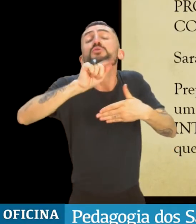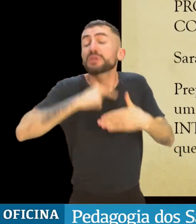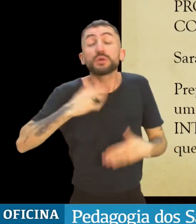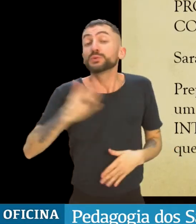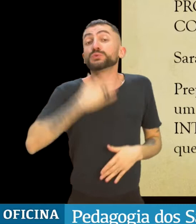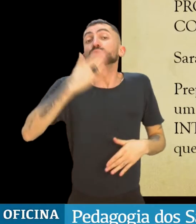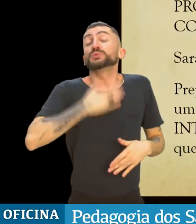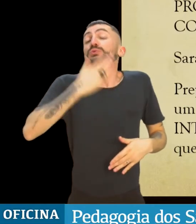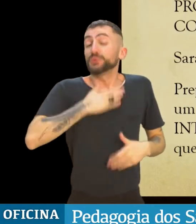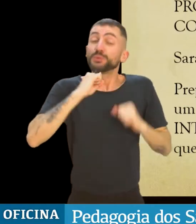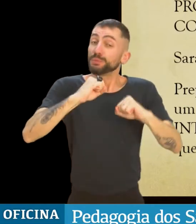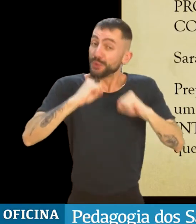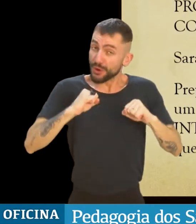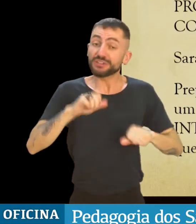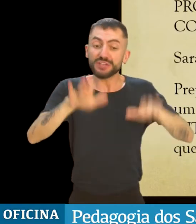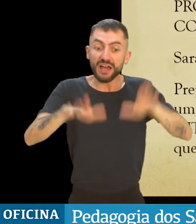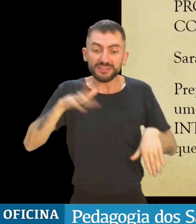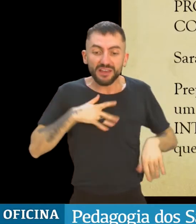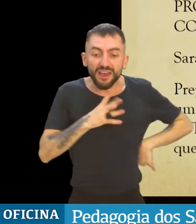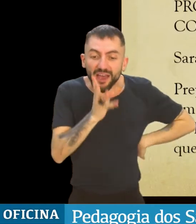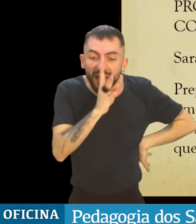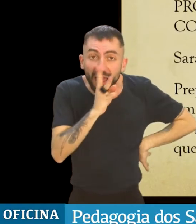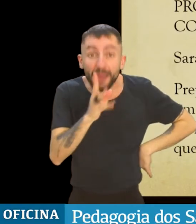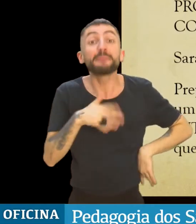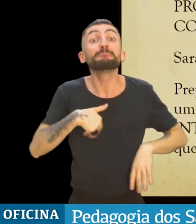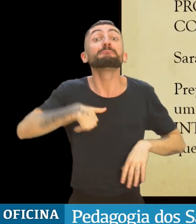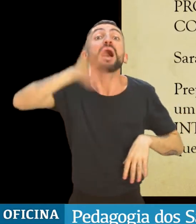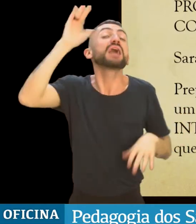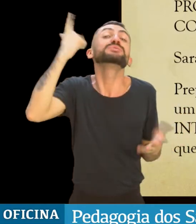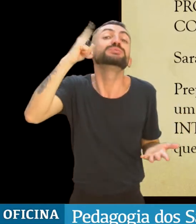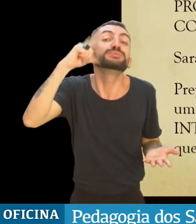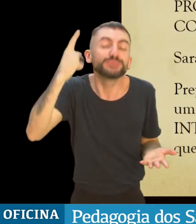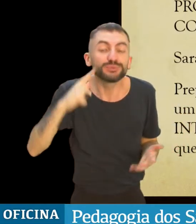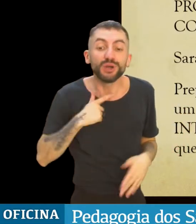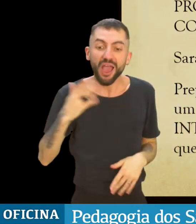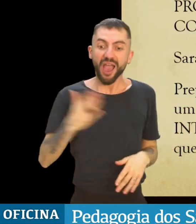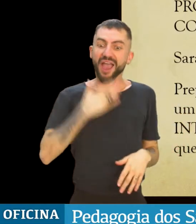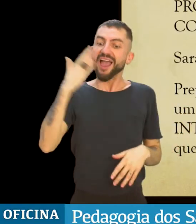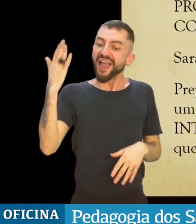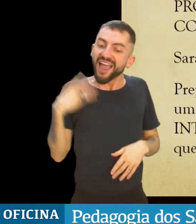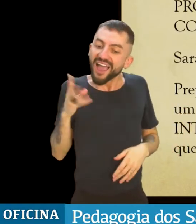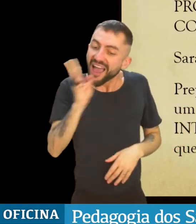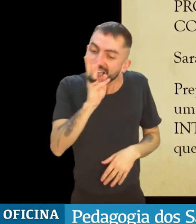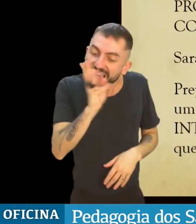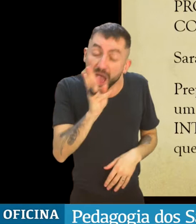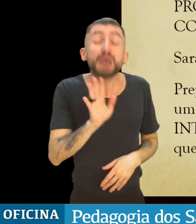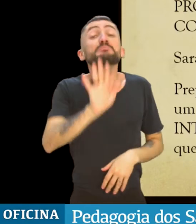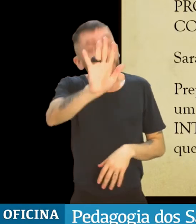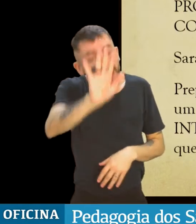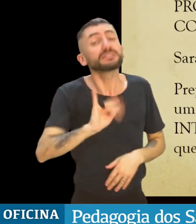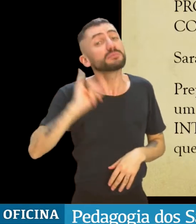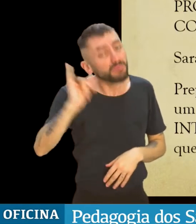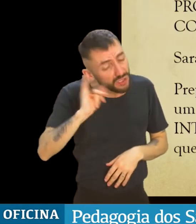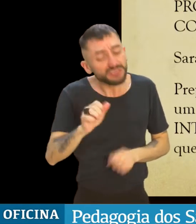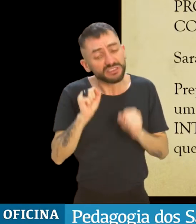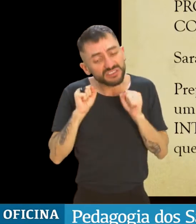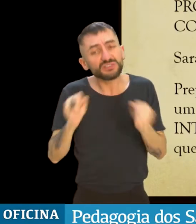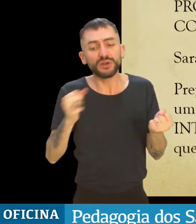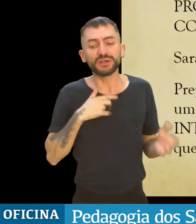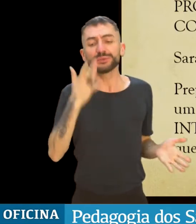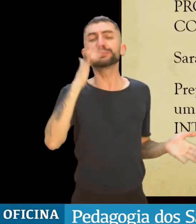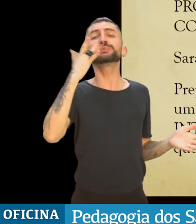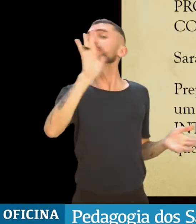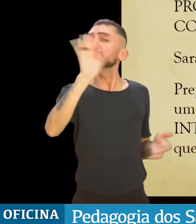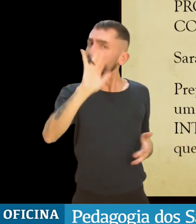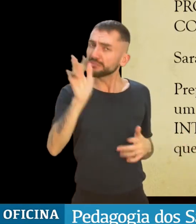muitas surpresas, na maior parte das vezes são surpresas muito boas, mas não ter receio de mergulhar, né, nesse universo